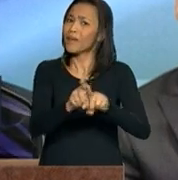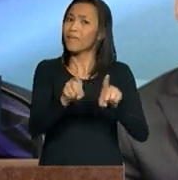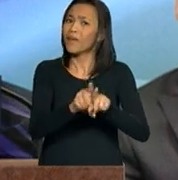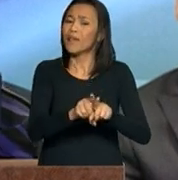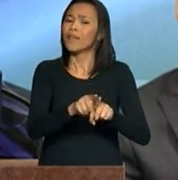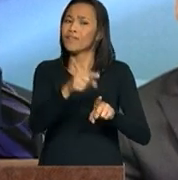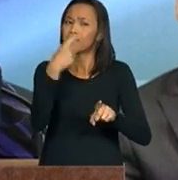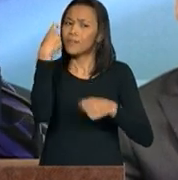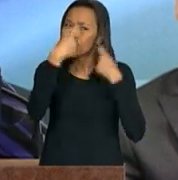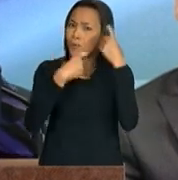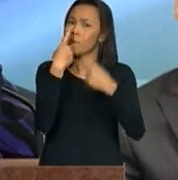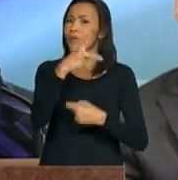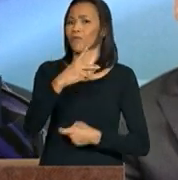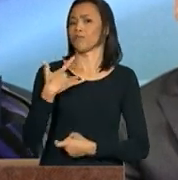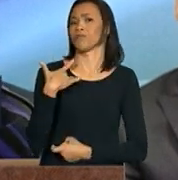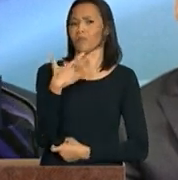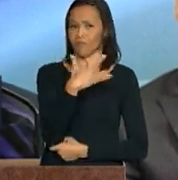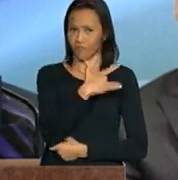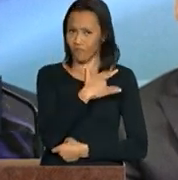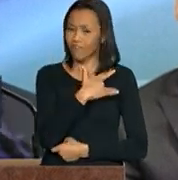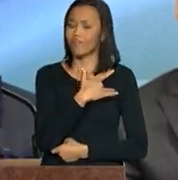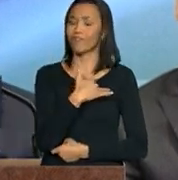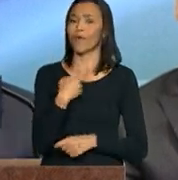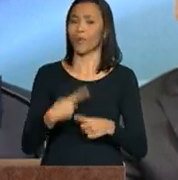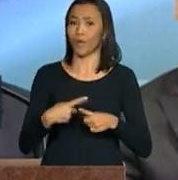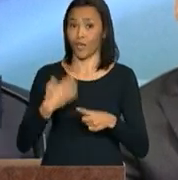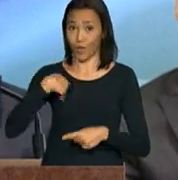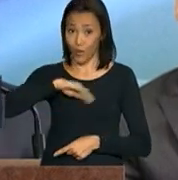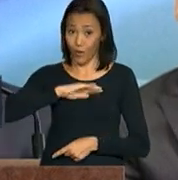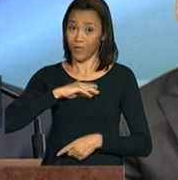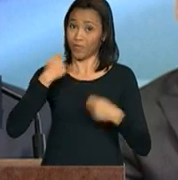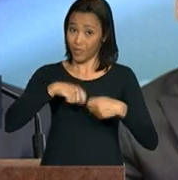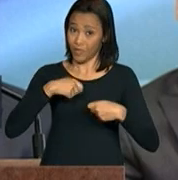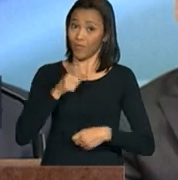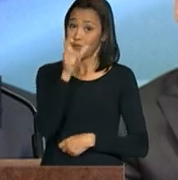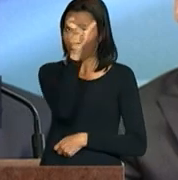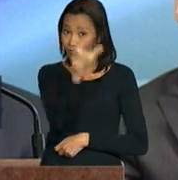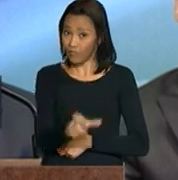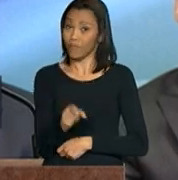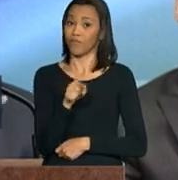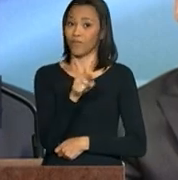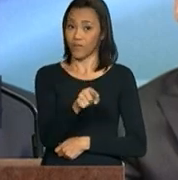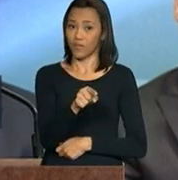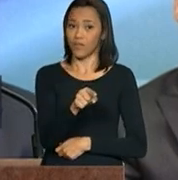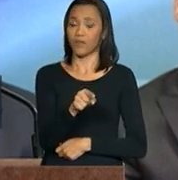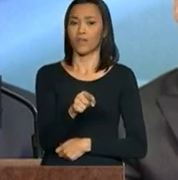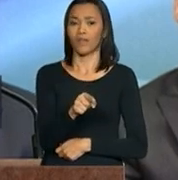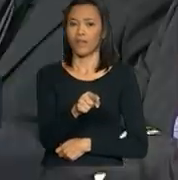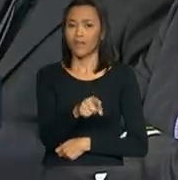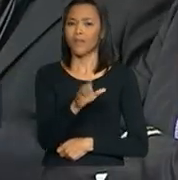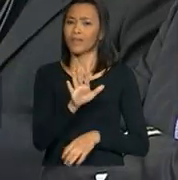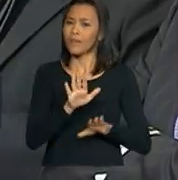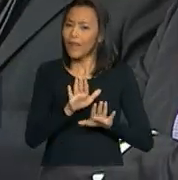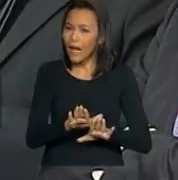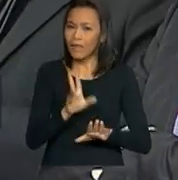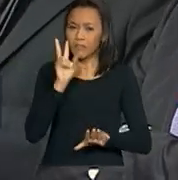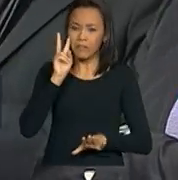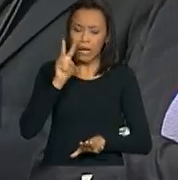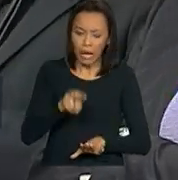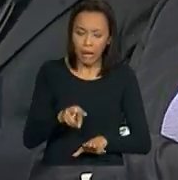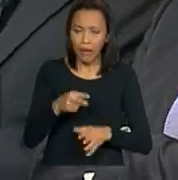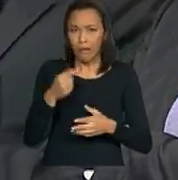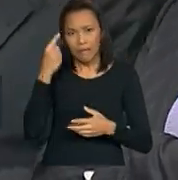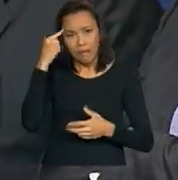na sua saúde porque nós todos precisamos você para de andar para baixo para